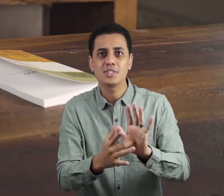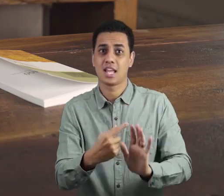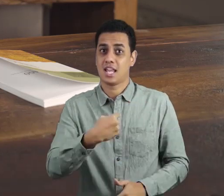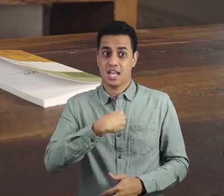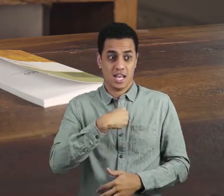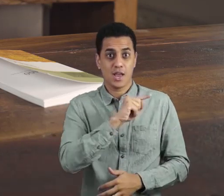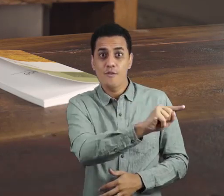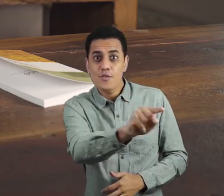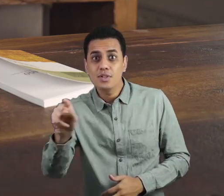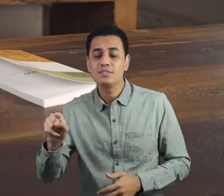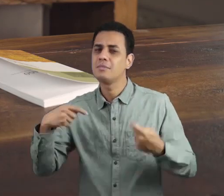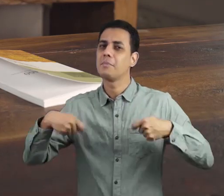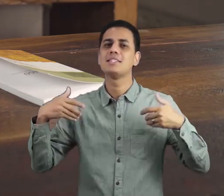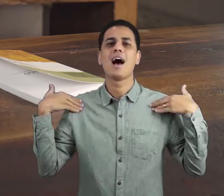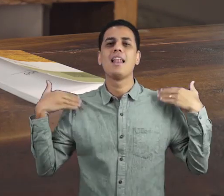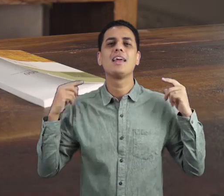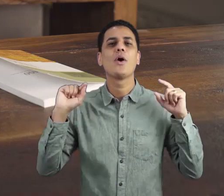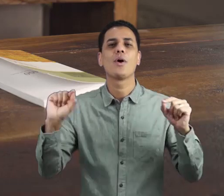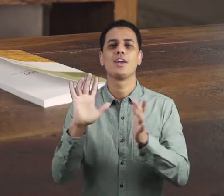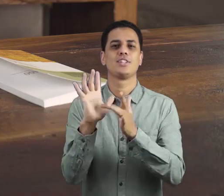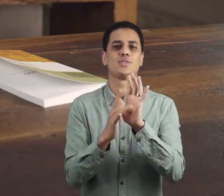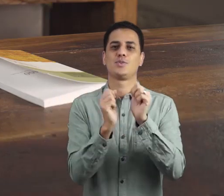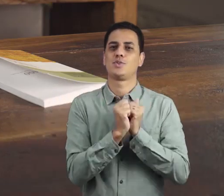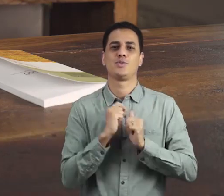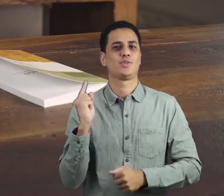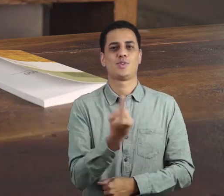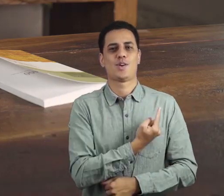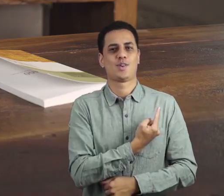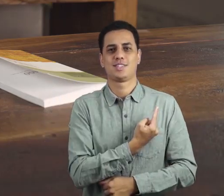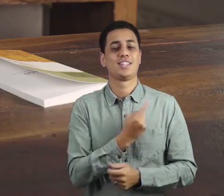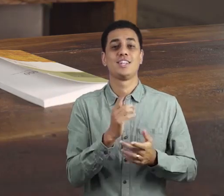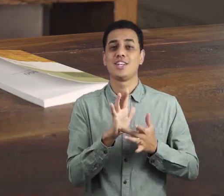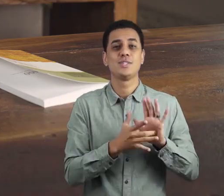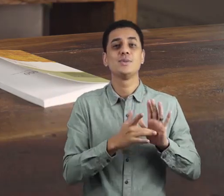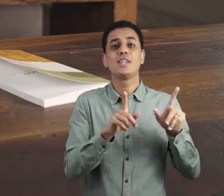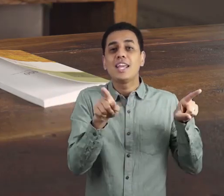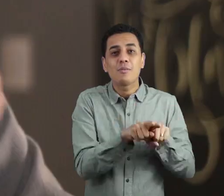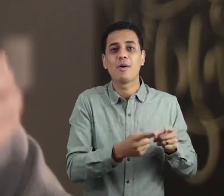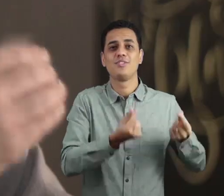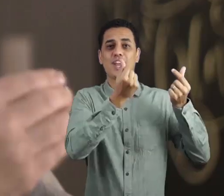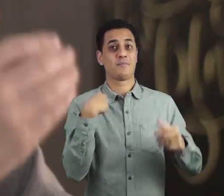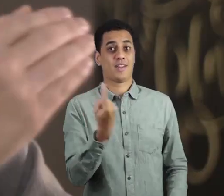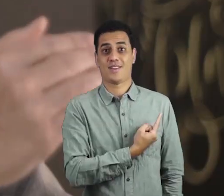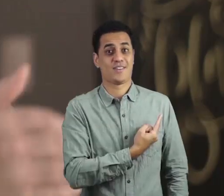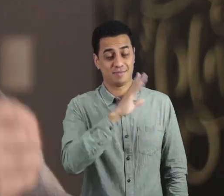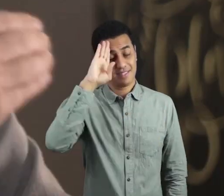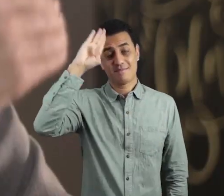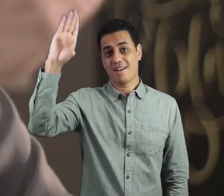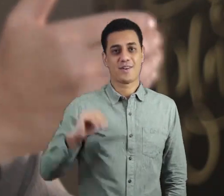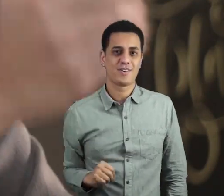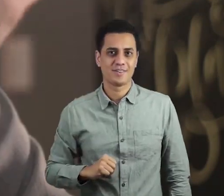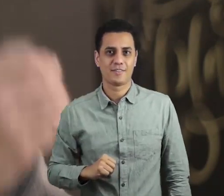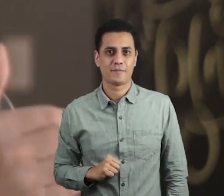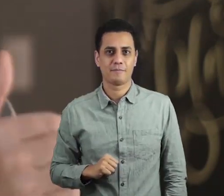como cristãos, nós devemos colocar a fé no que Jesus pode fazer por mim hoje e amanhã. Você é grato pelo que o